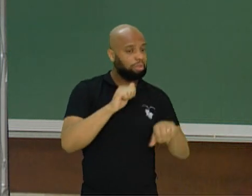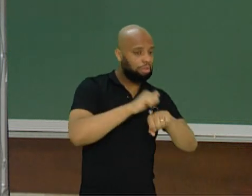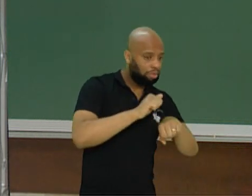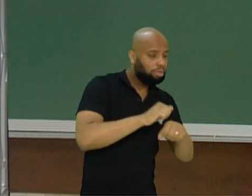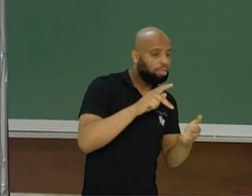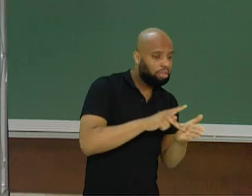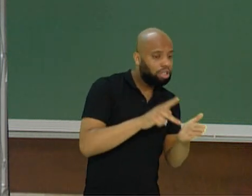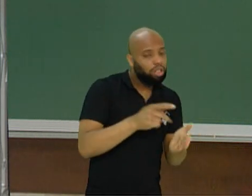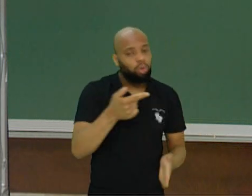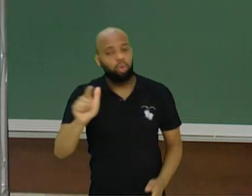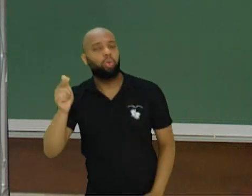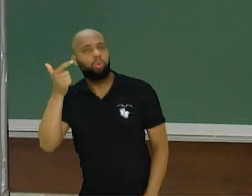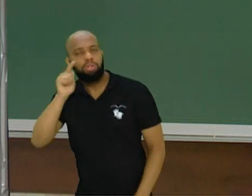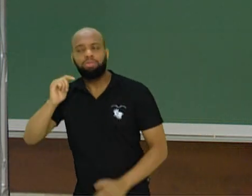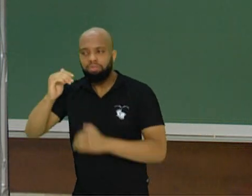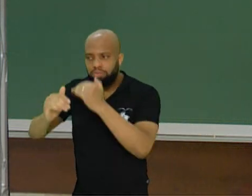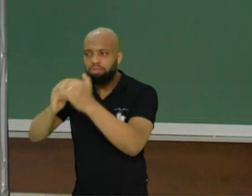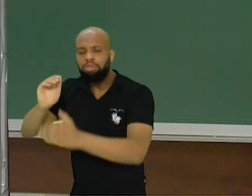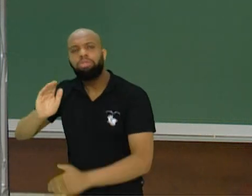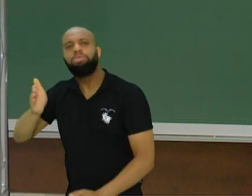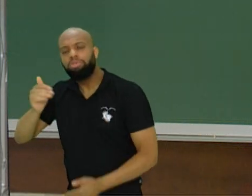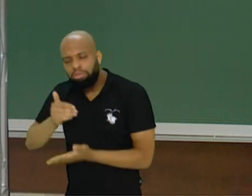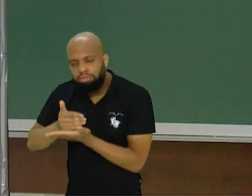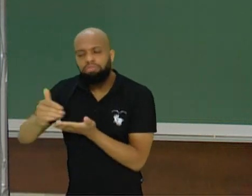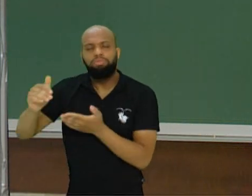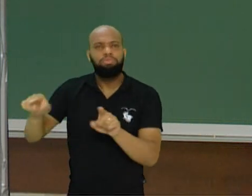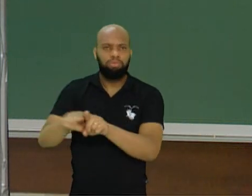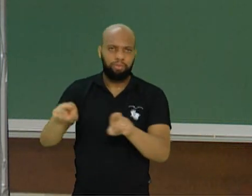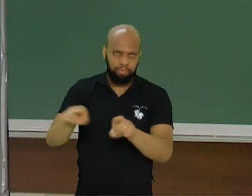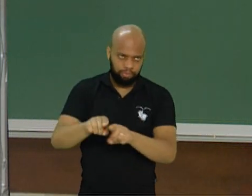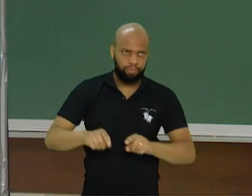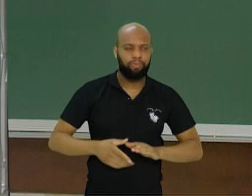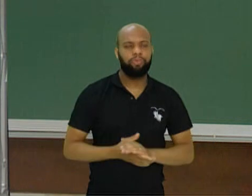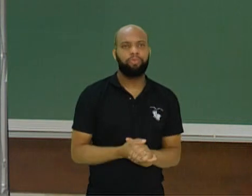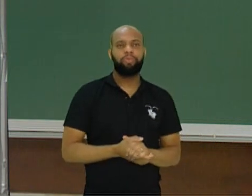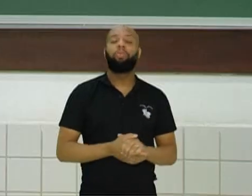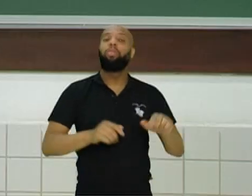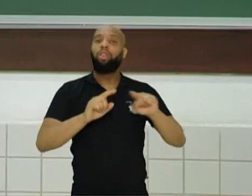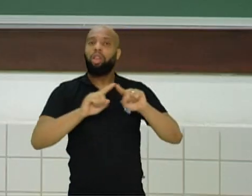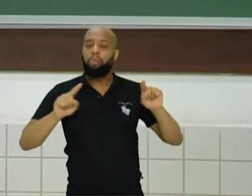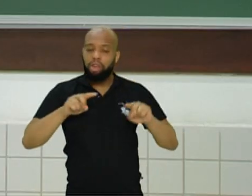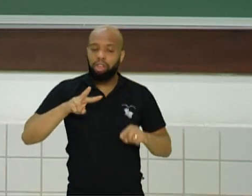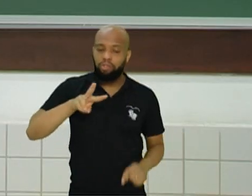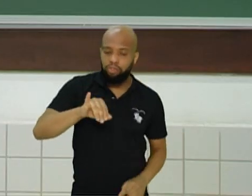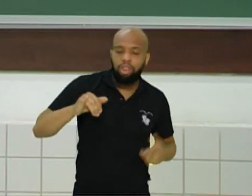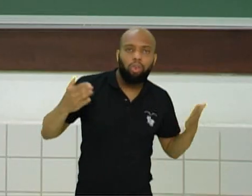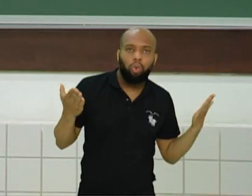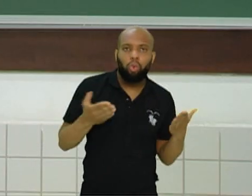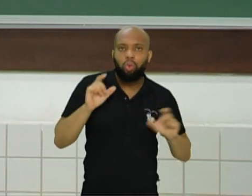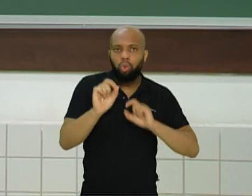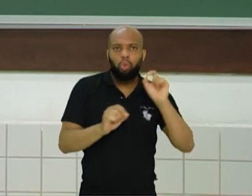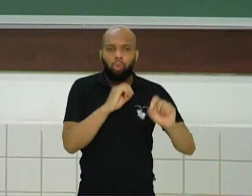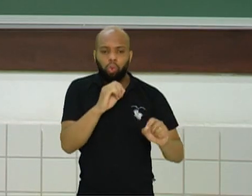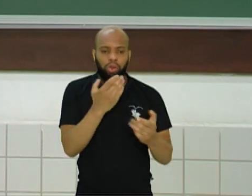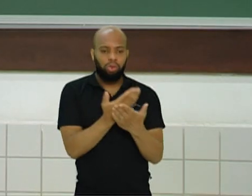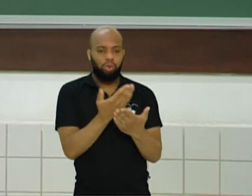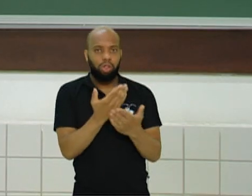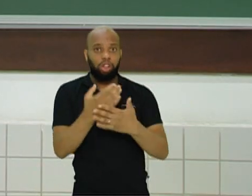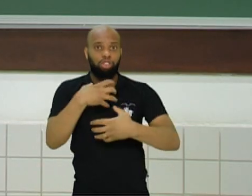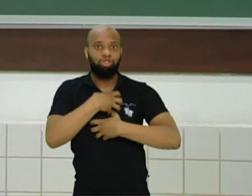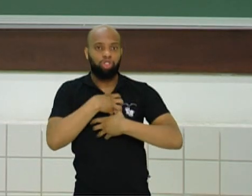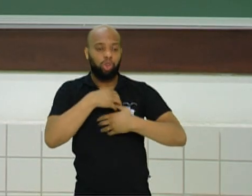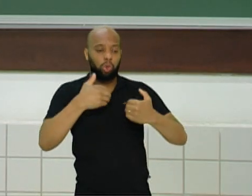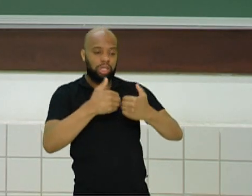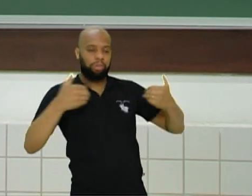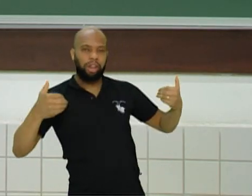ter países ali em desenvolvimento, né, países emergentes. Mas nós vamos trabalhar com essa regionalização